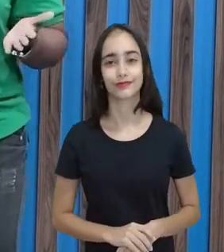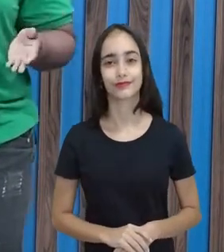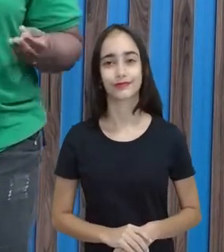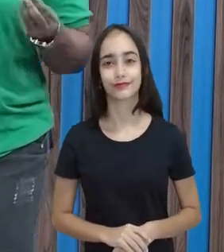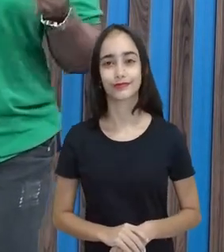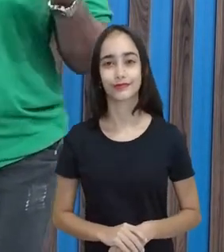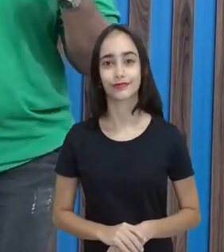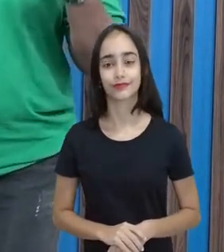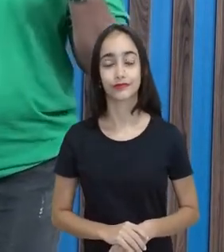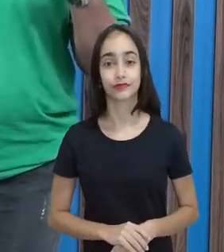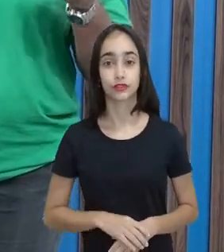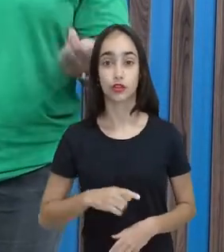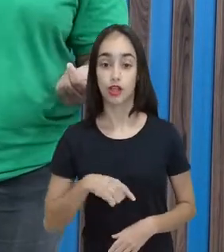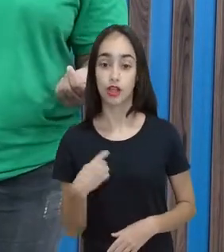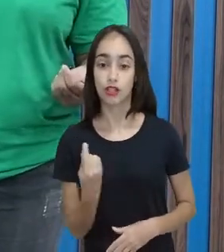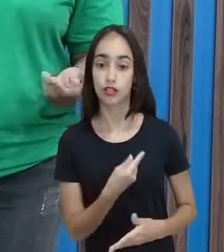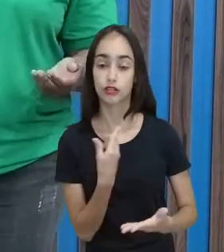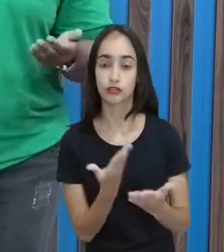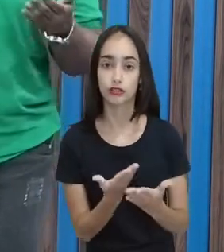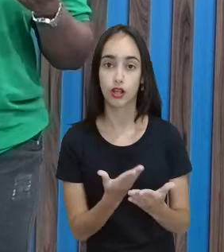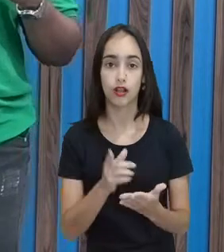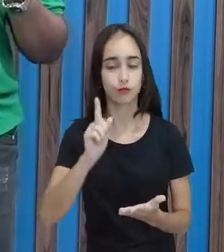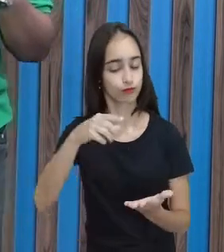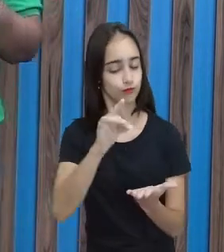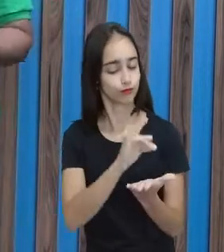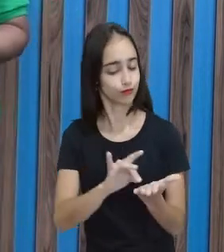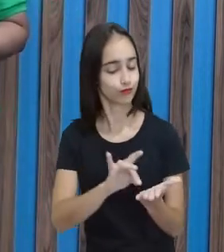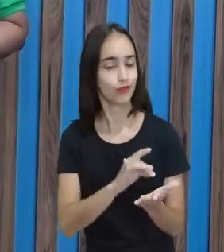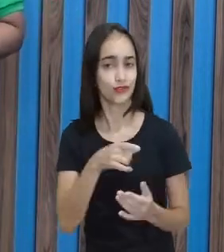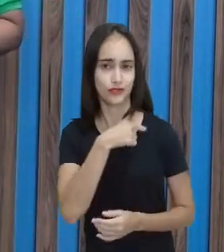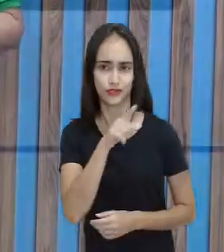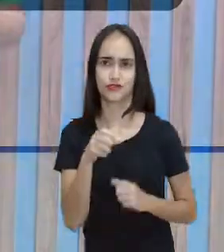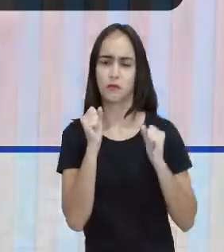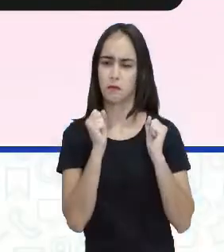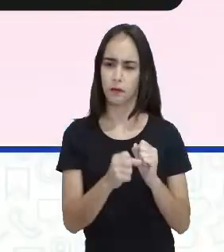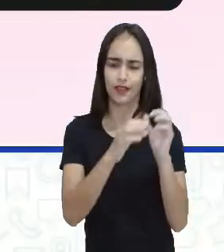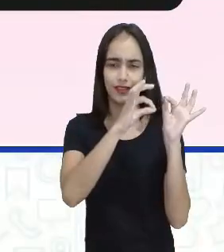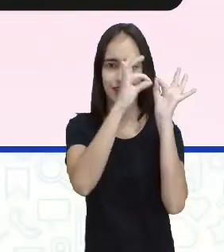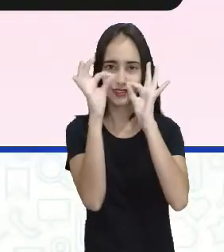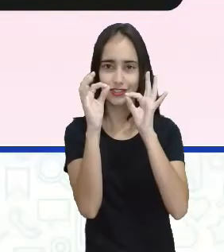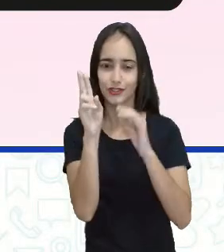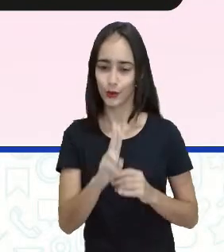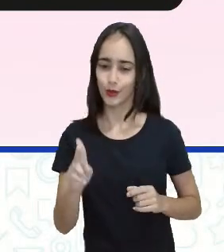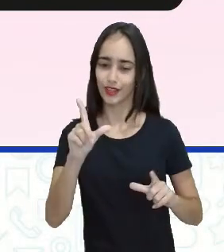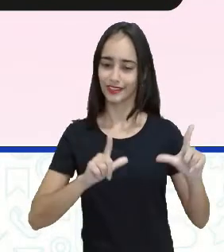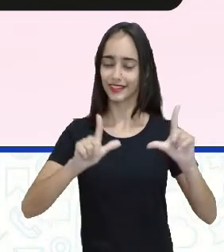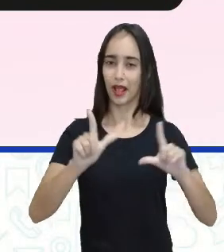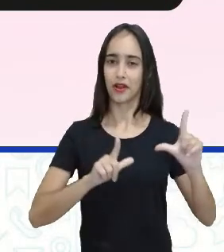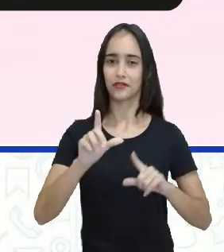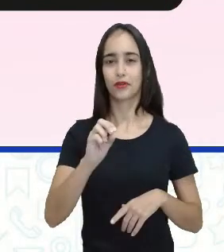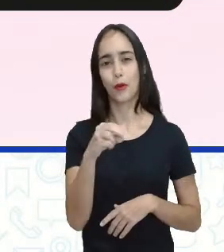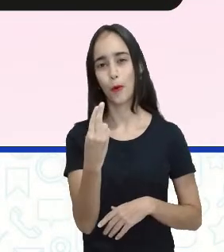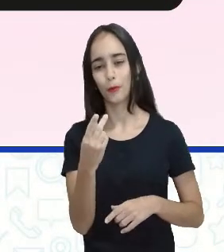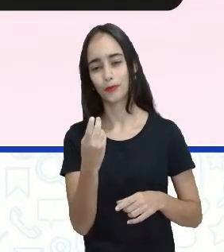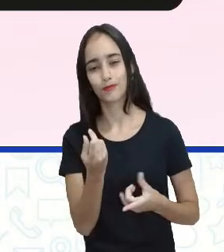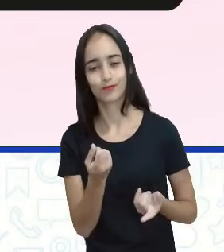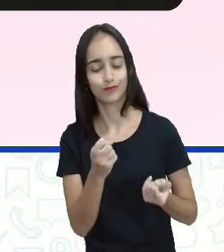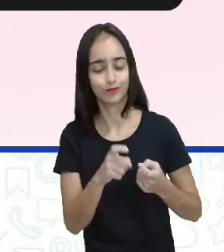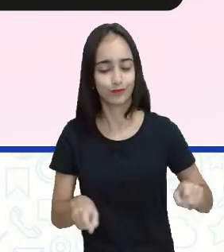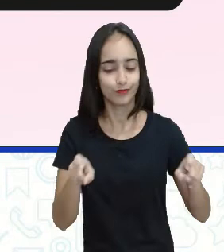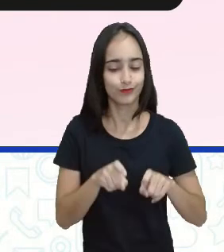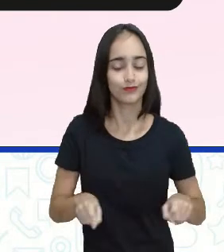Nossa aula é no formato digital. Você pode acompanhar através da TV, do notebook,